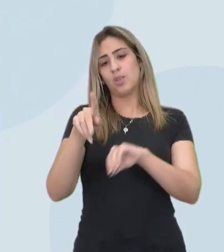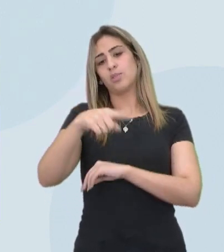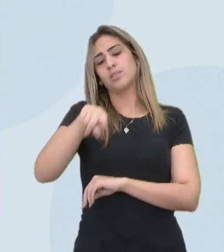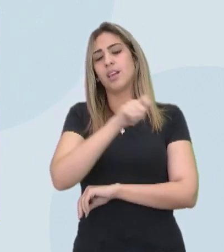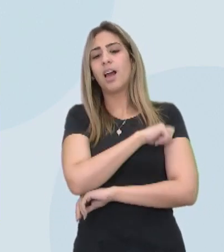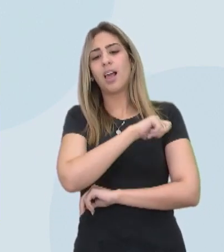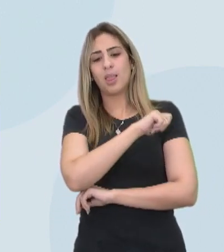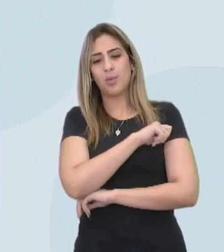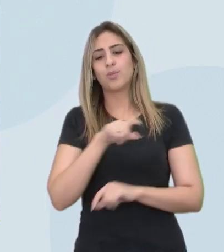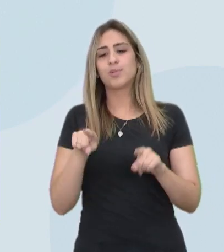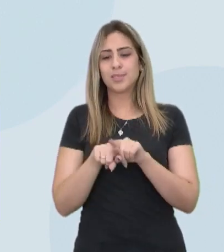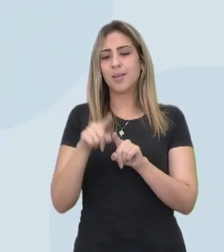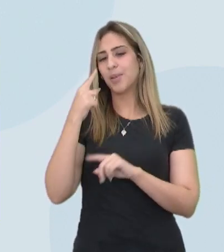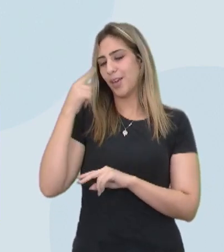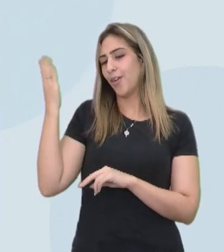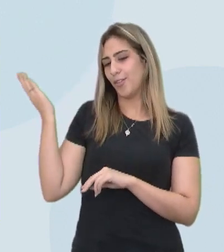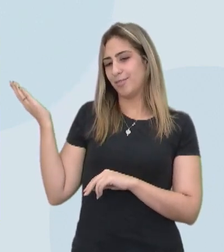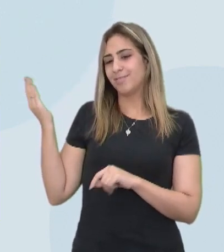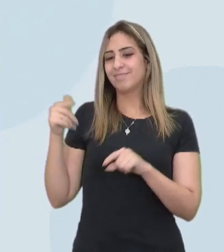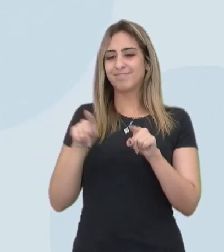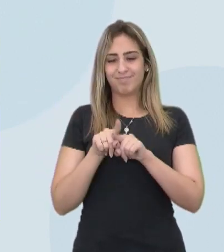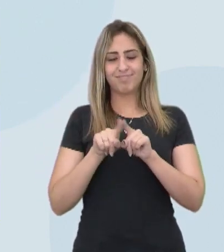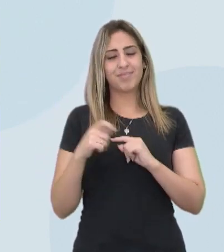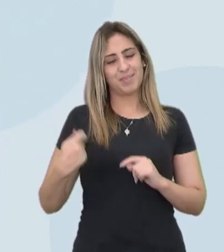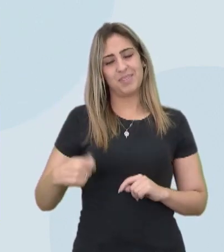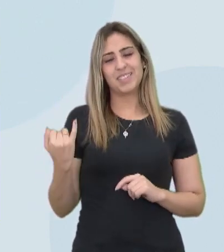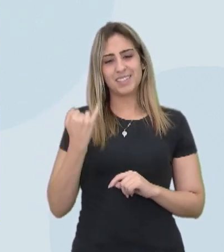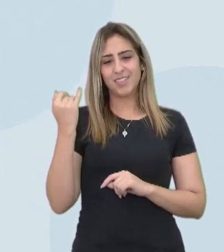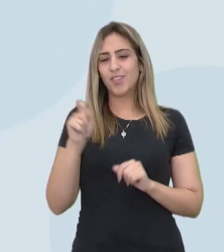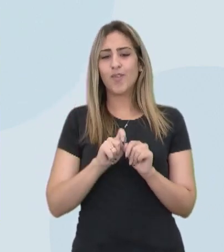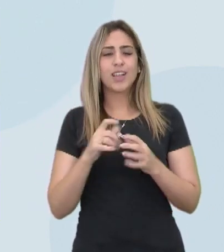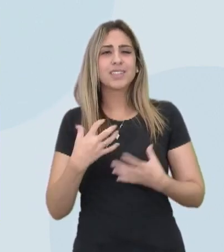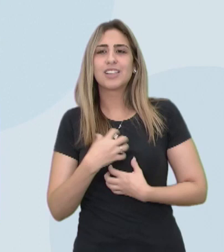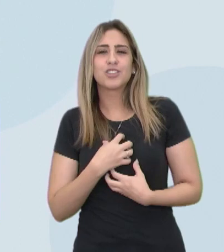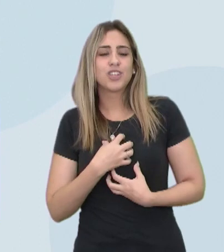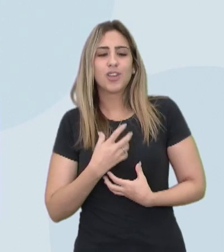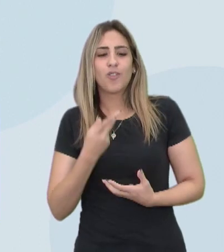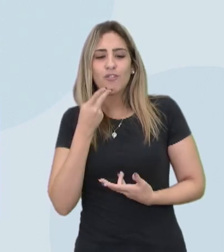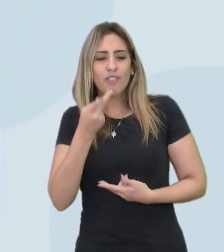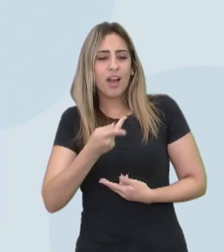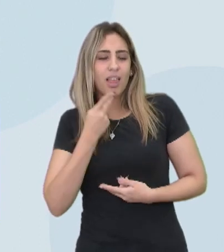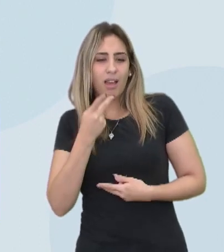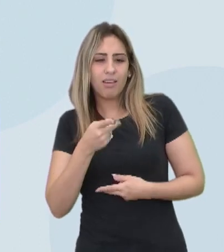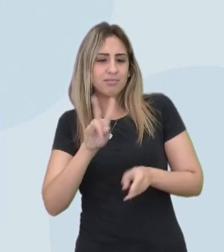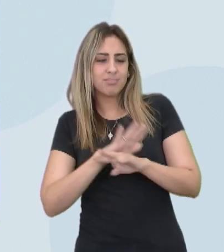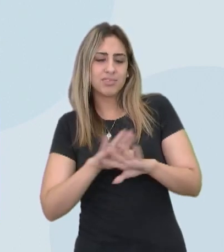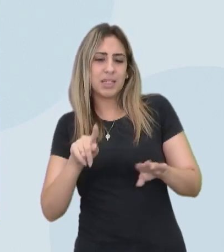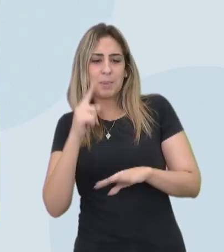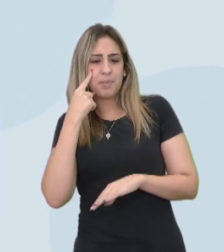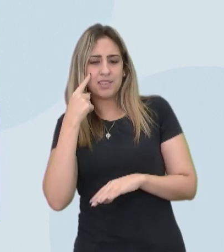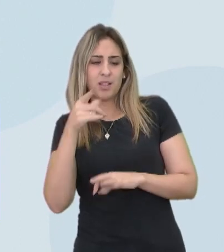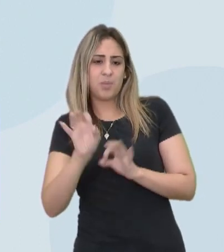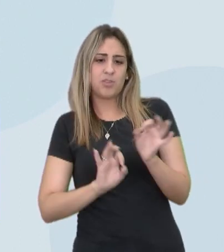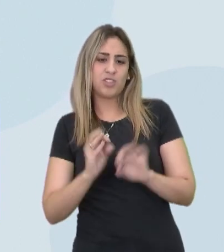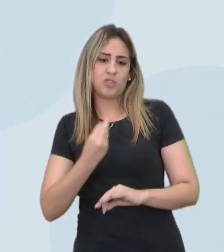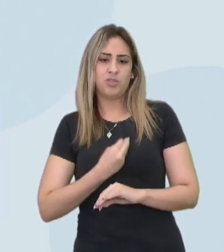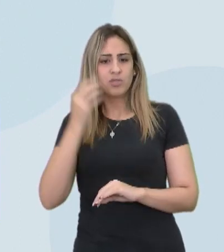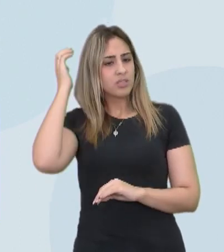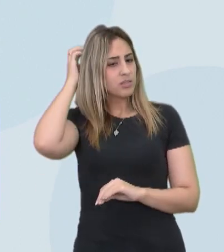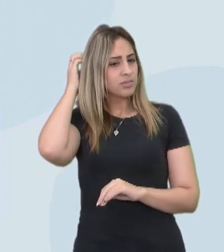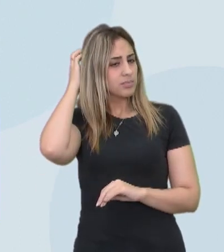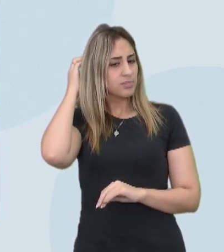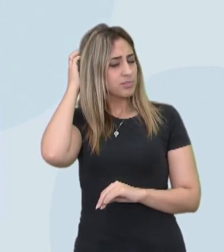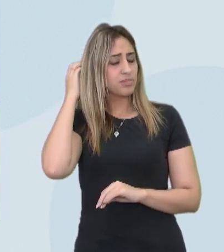esses estudantes, porque não faz sentido, né, fazer as aulas, pensar no meu projeto de vida, sendo que o